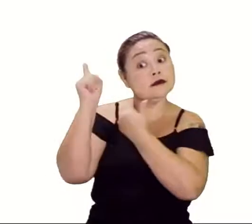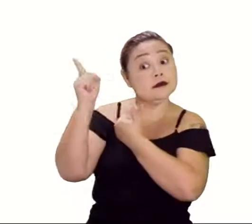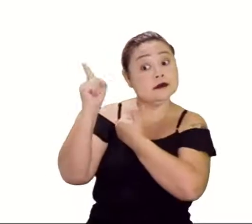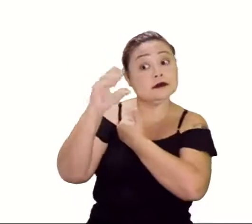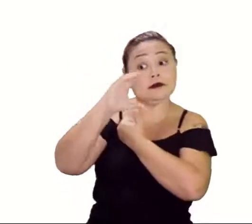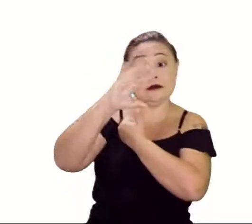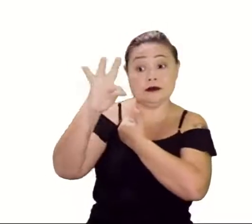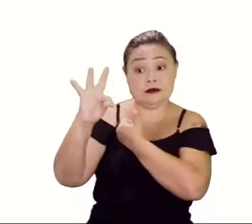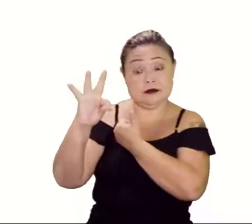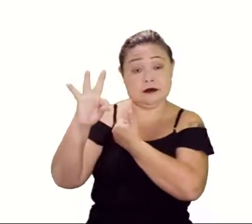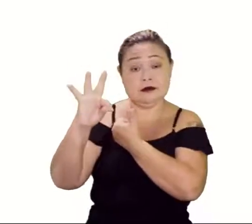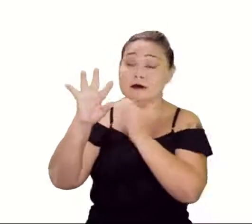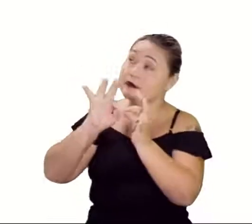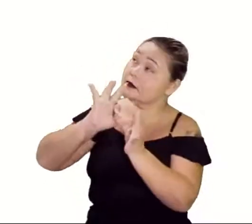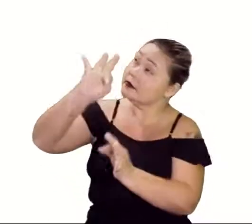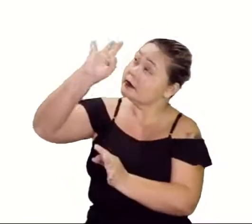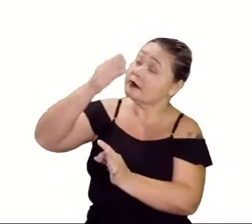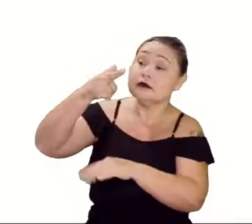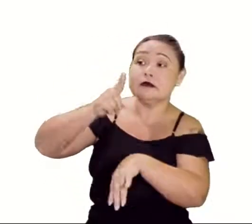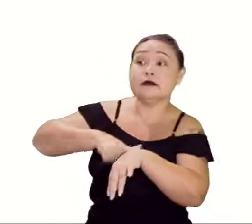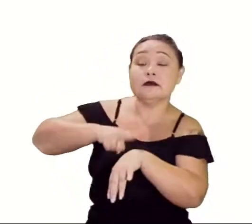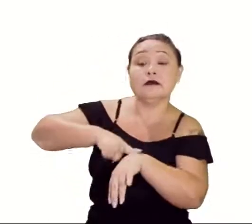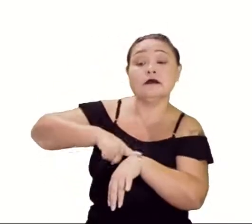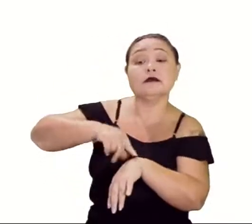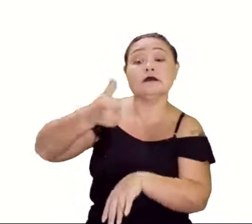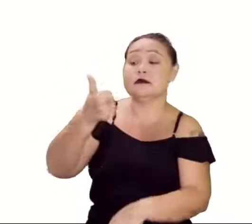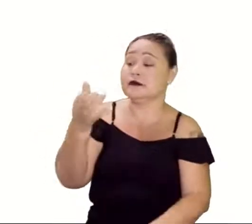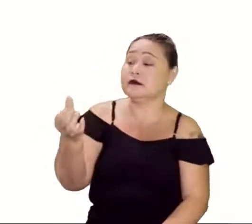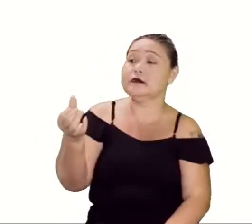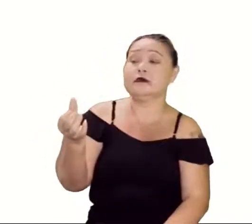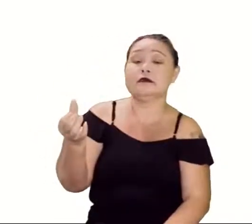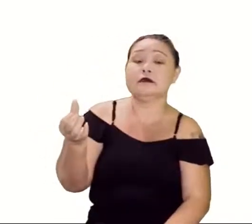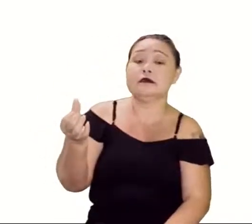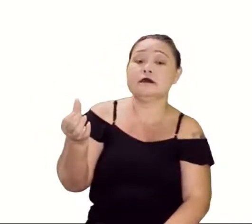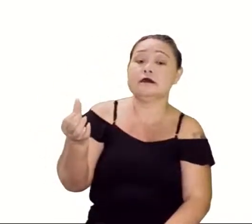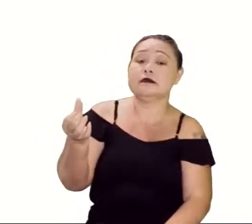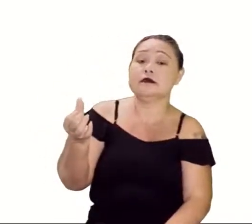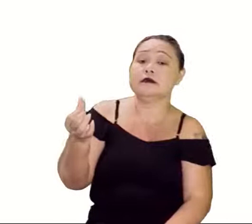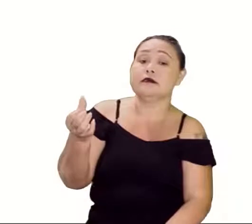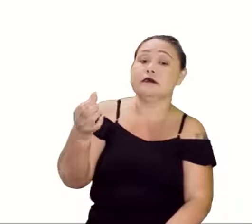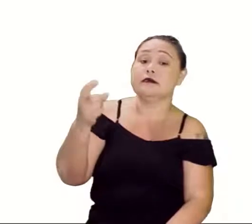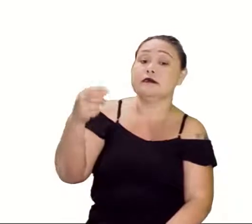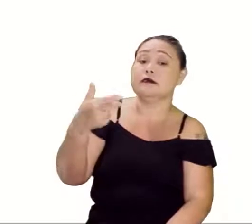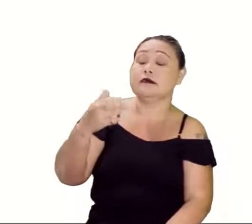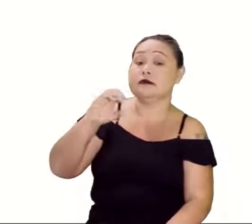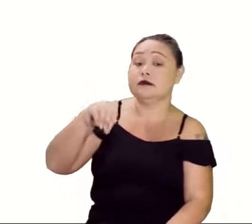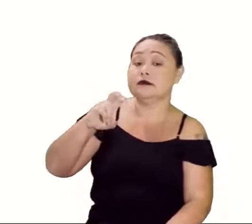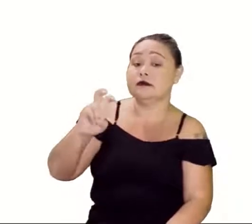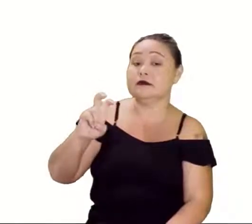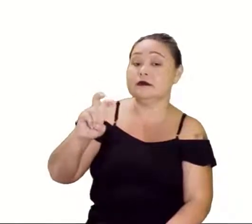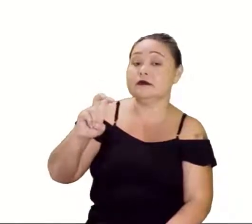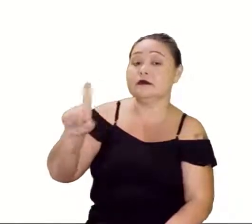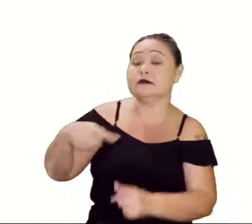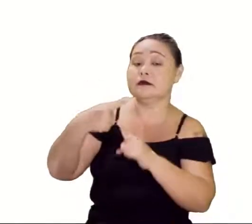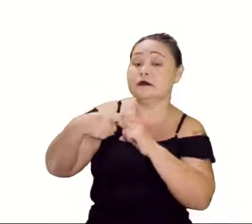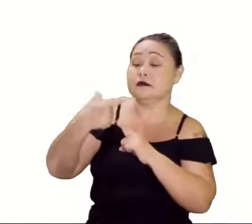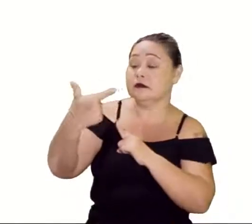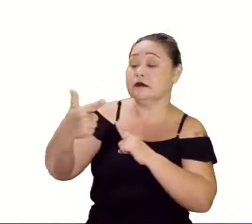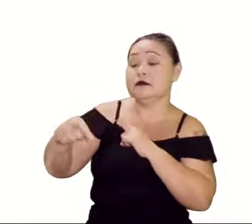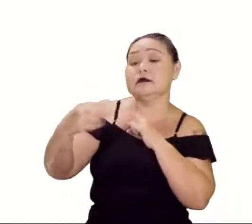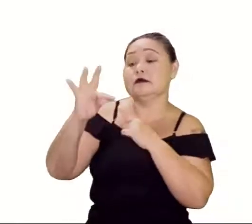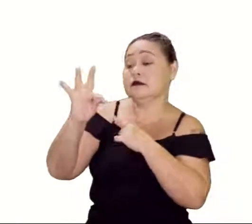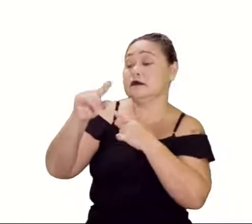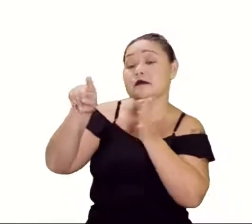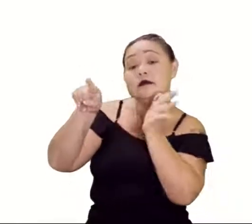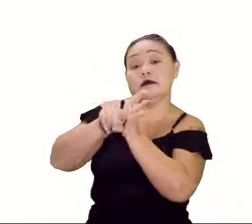aqui de C de T, que é o comprimento em função do tempo, eu vou colocar 16. É igual a 0,5 vezes 2